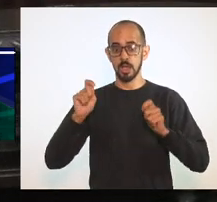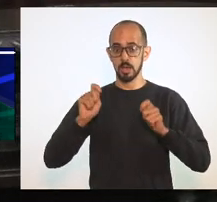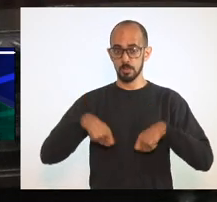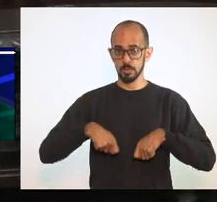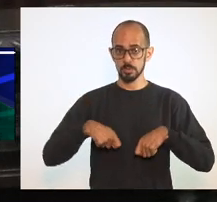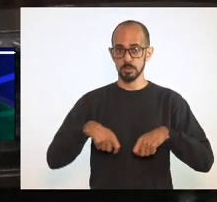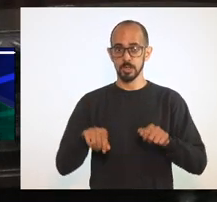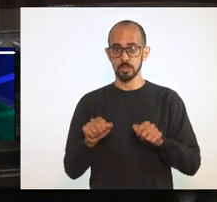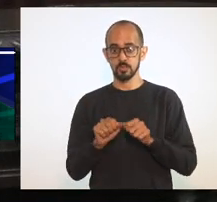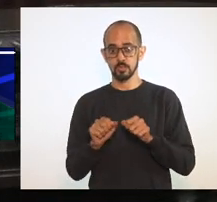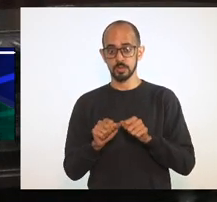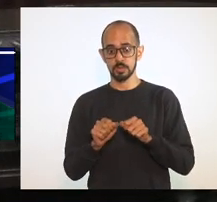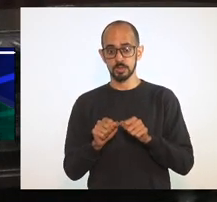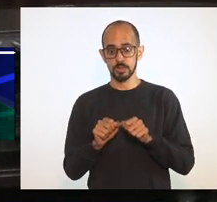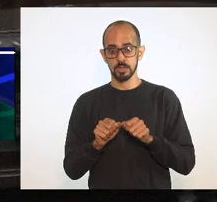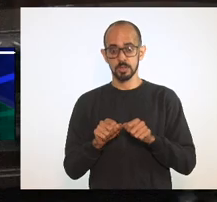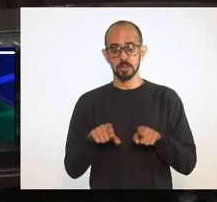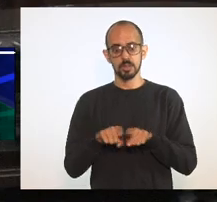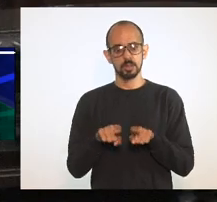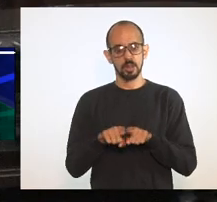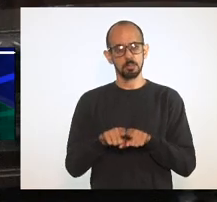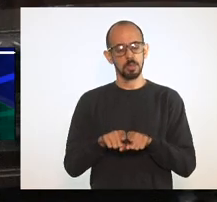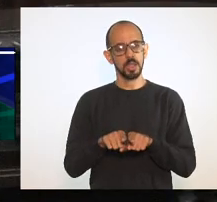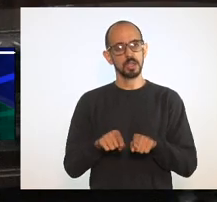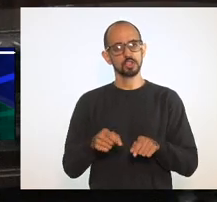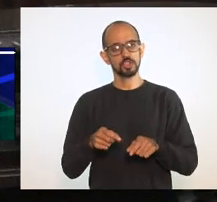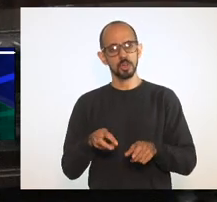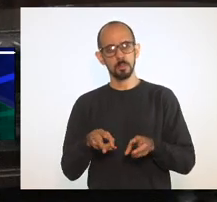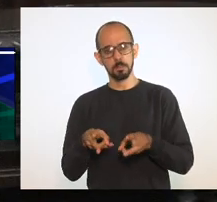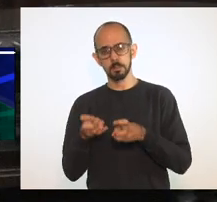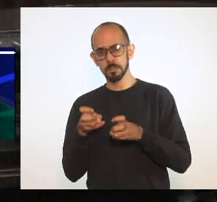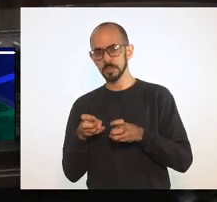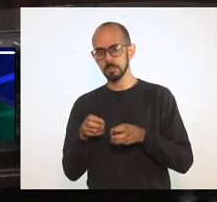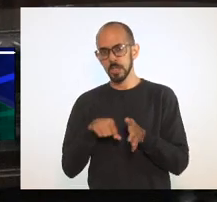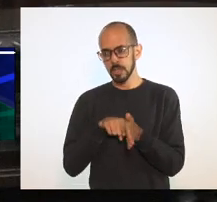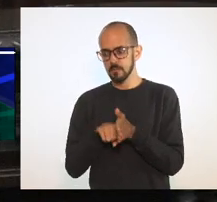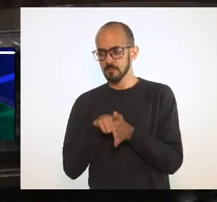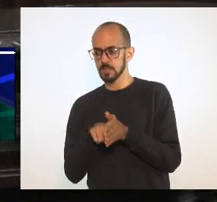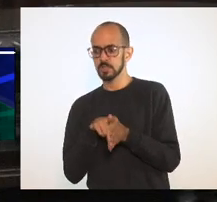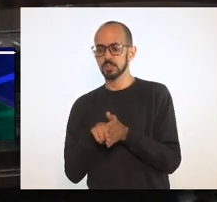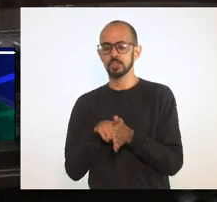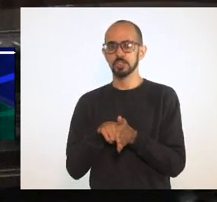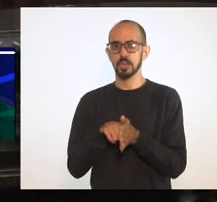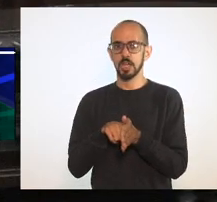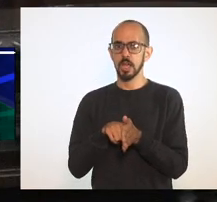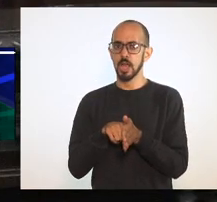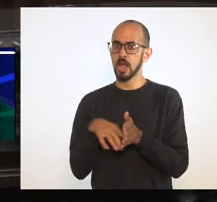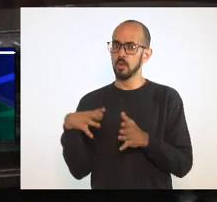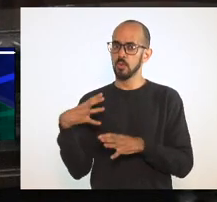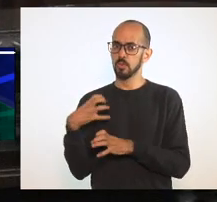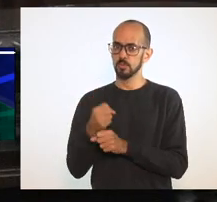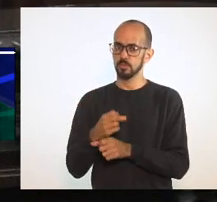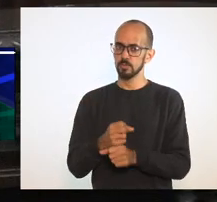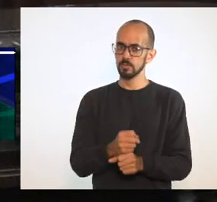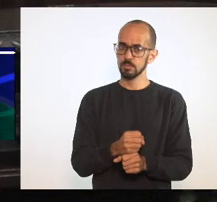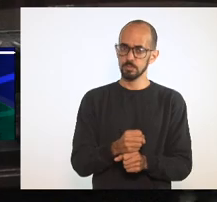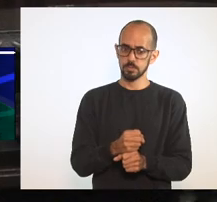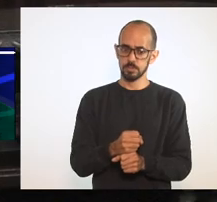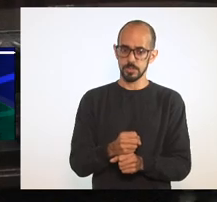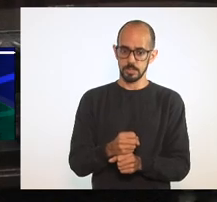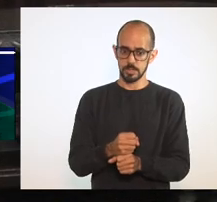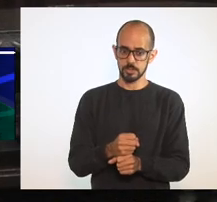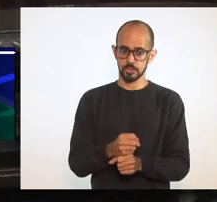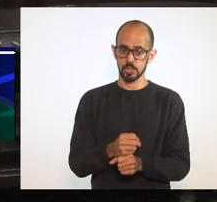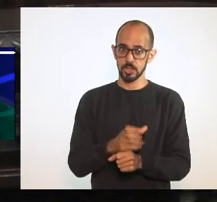uma comissão parlamentar de inquérito para que a gente possa investigar. A contabilidade é fácil. Estamos há